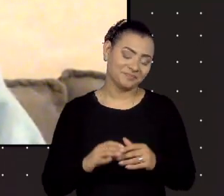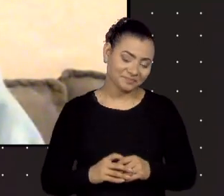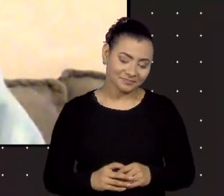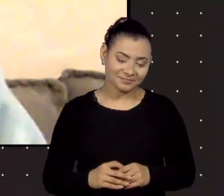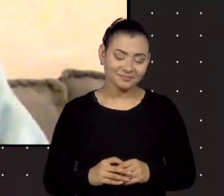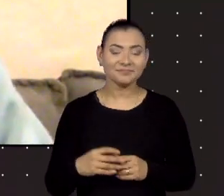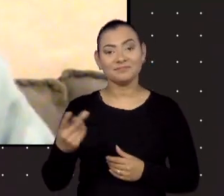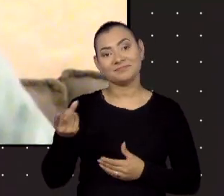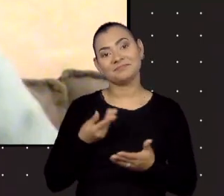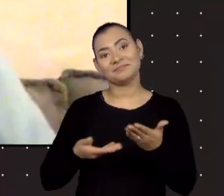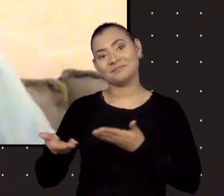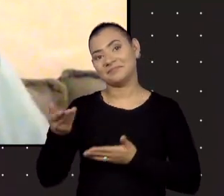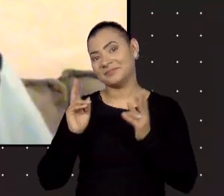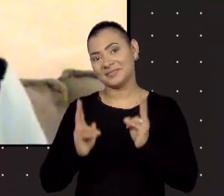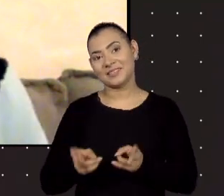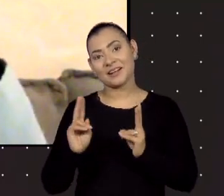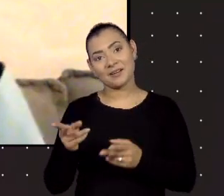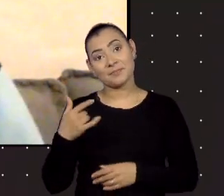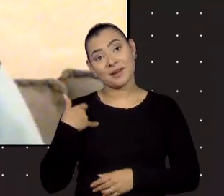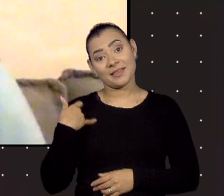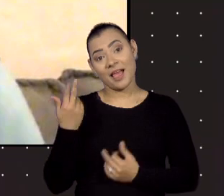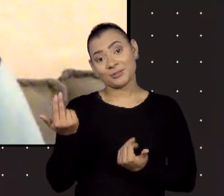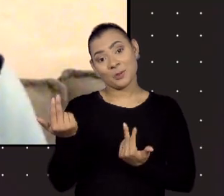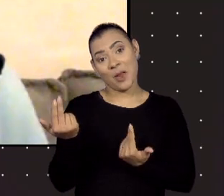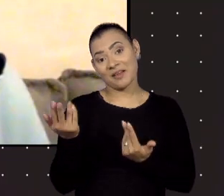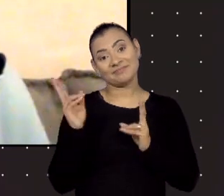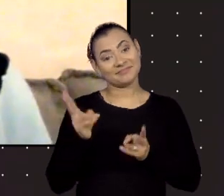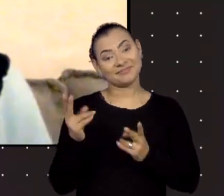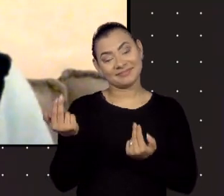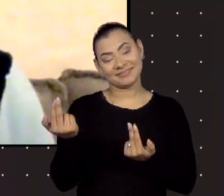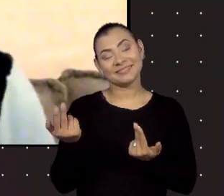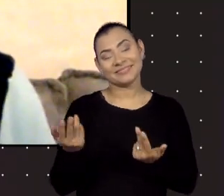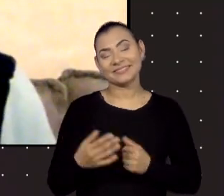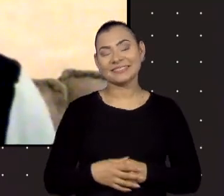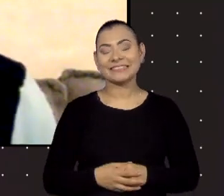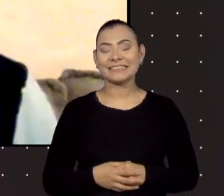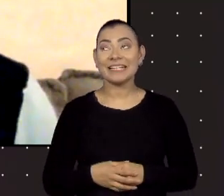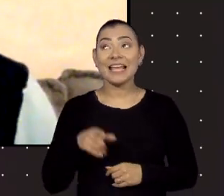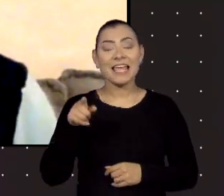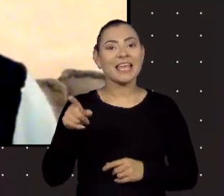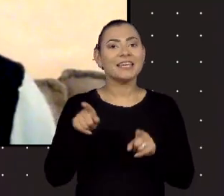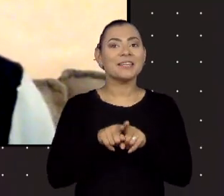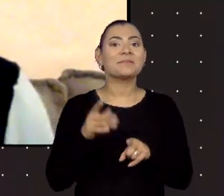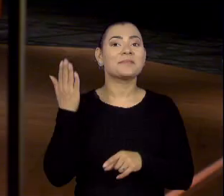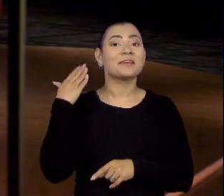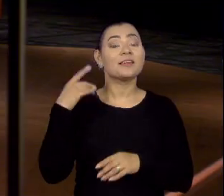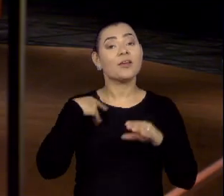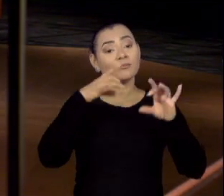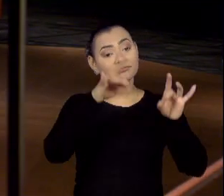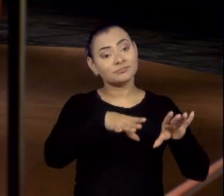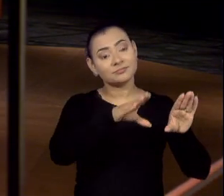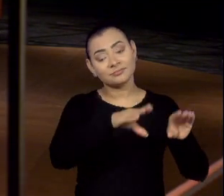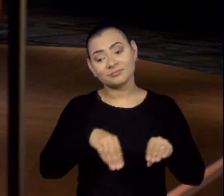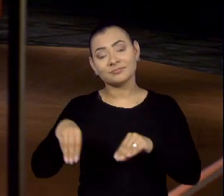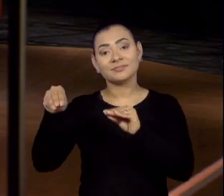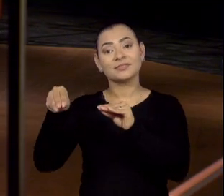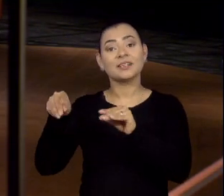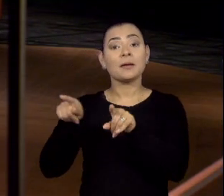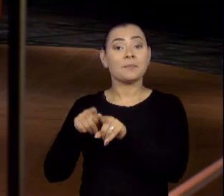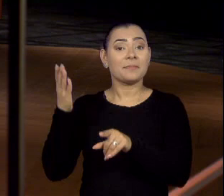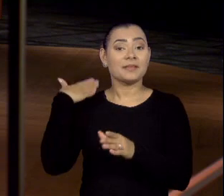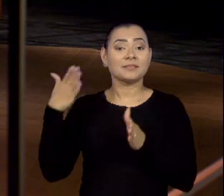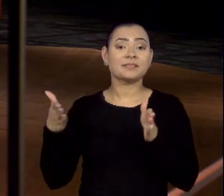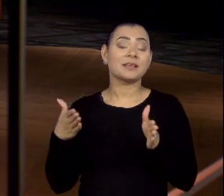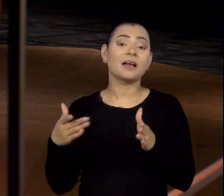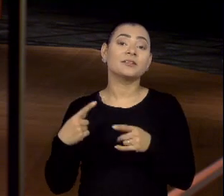ao outro. Temos a mesma idade, inclusive. E muito também da minha ida embora, da minha saída de Araraquara,